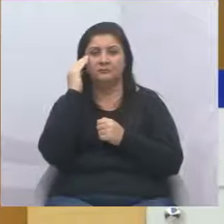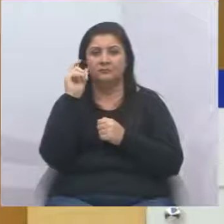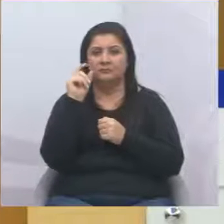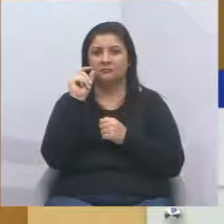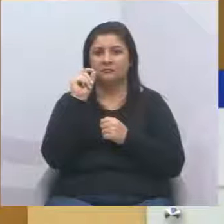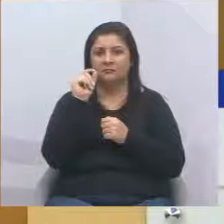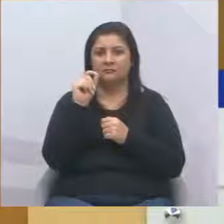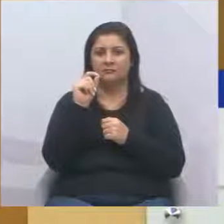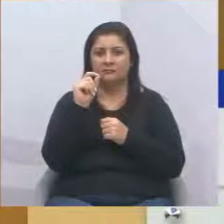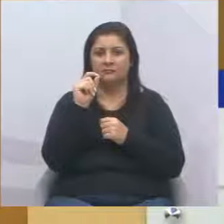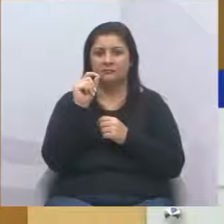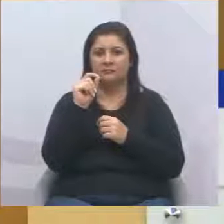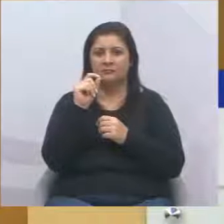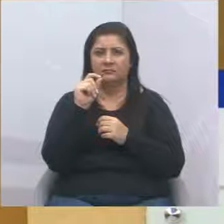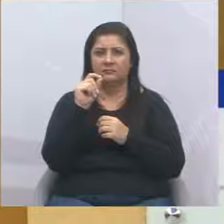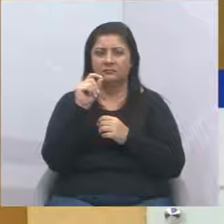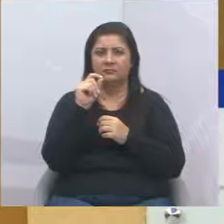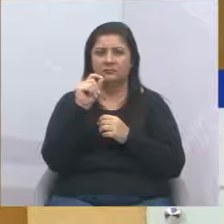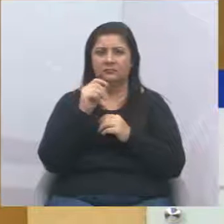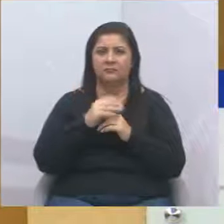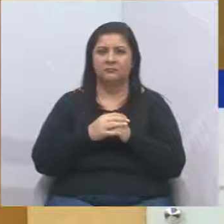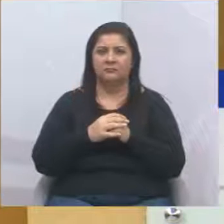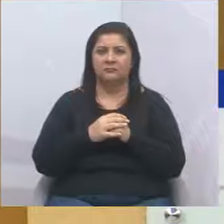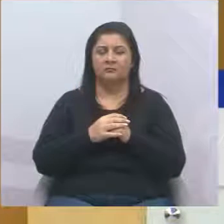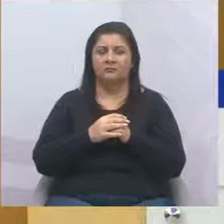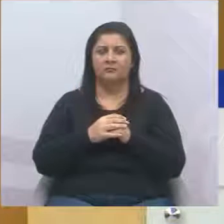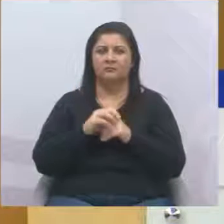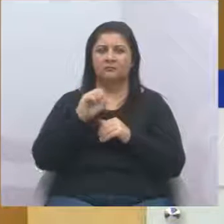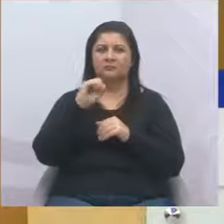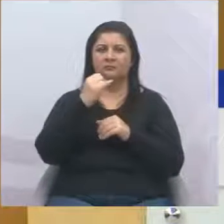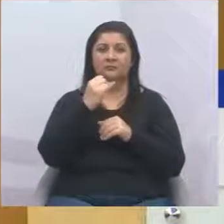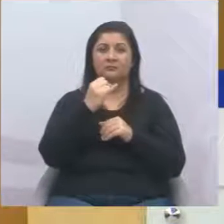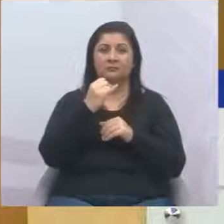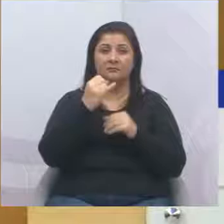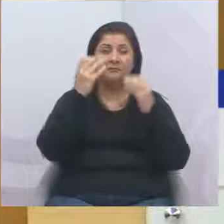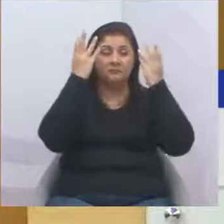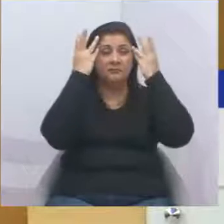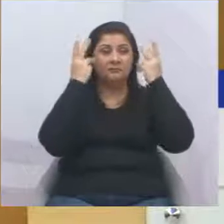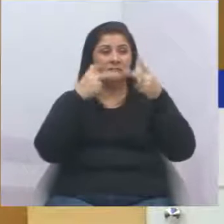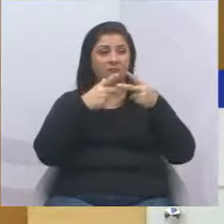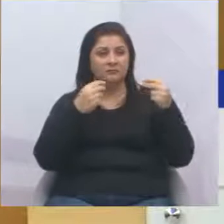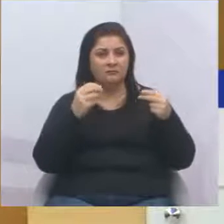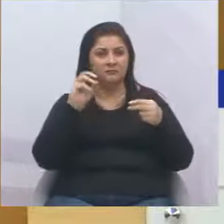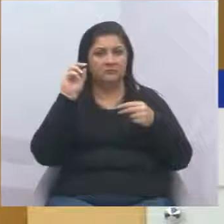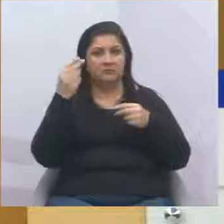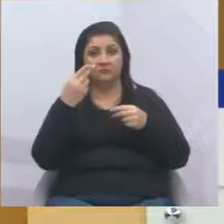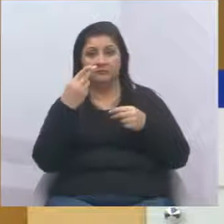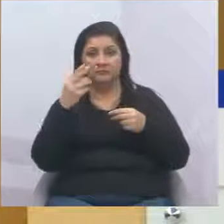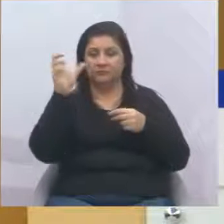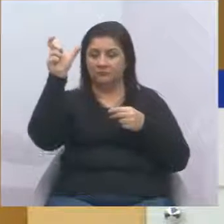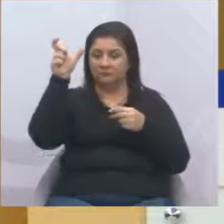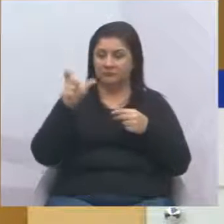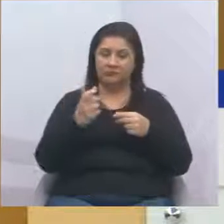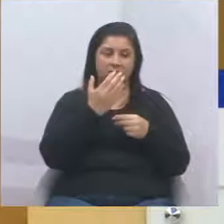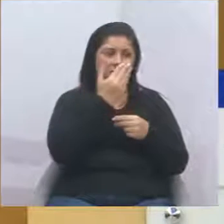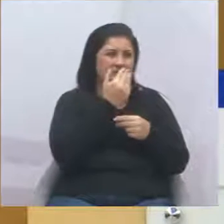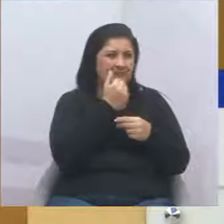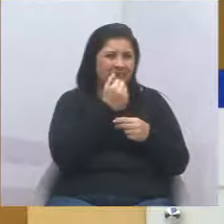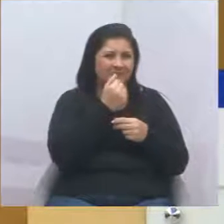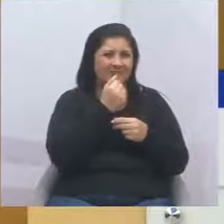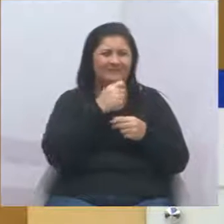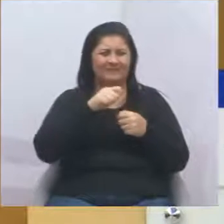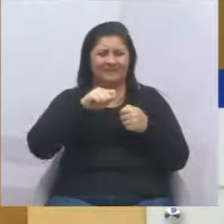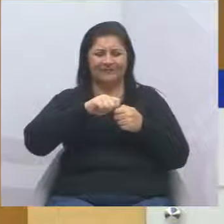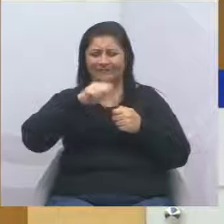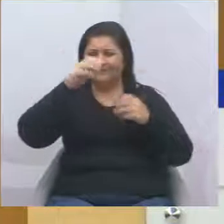um modo ou de outro, quando ingeridas pelo animal ou pelo homem, causam danos, refletem